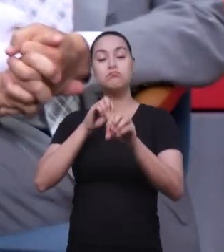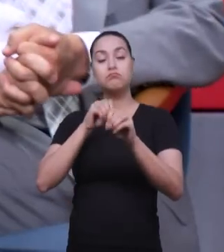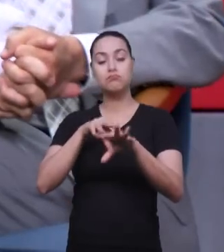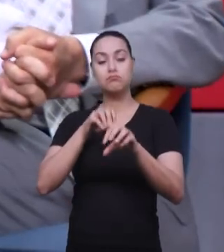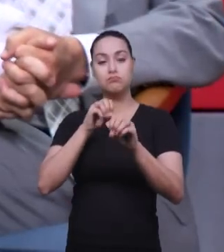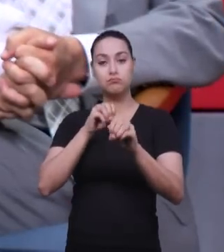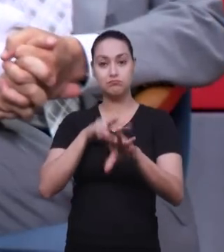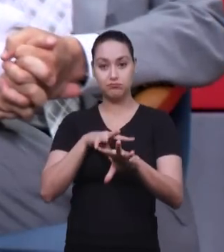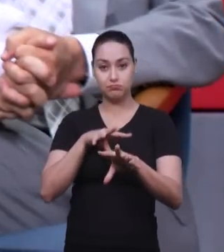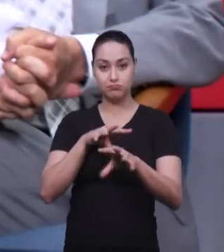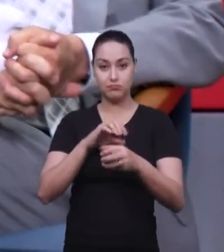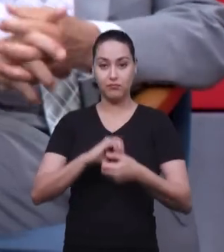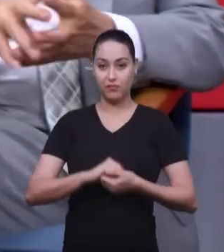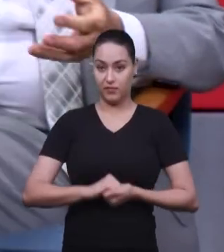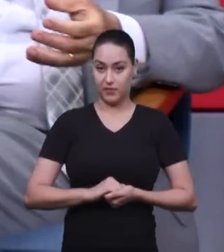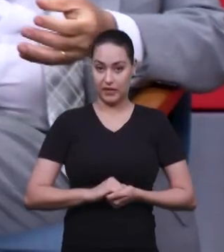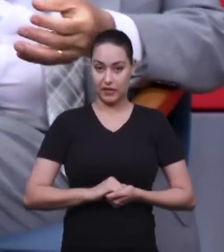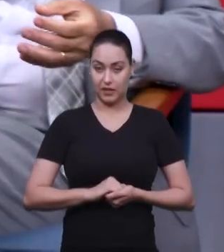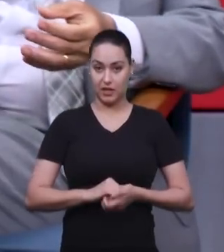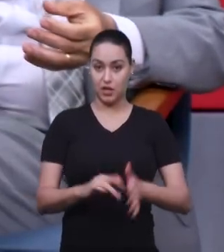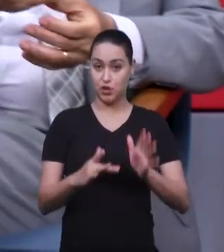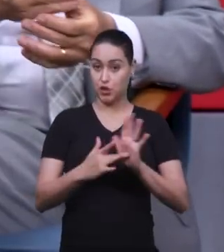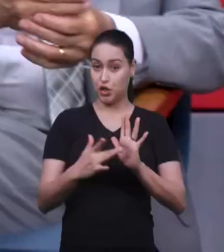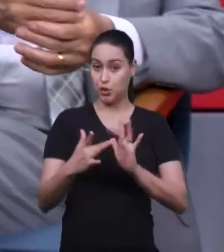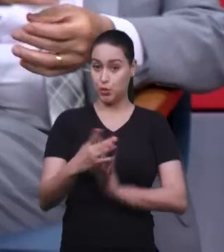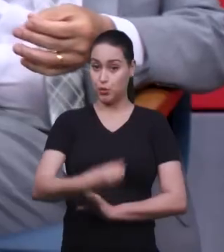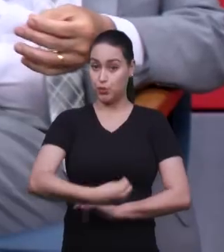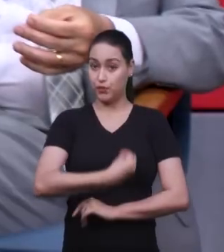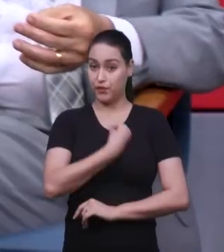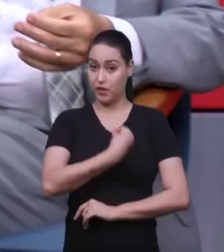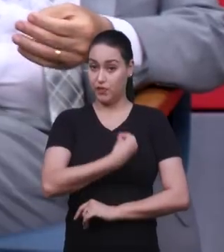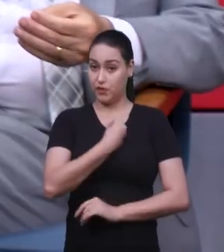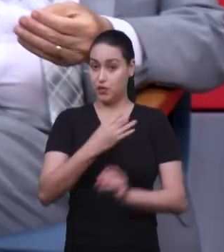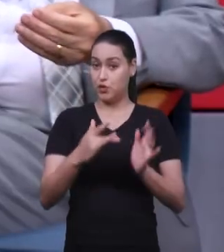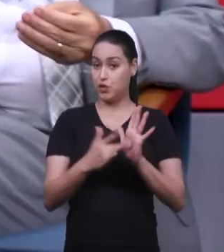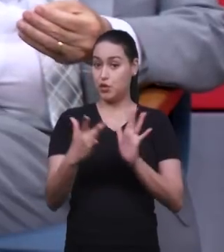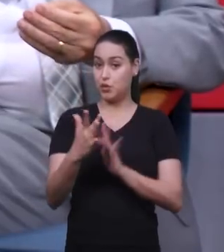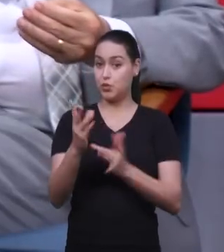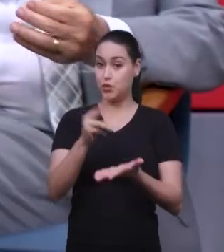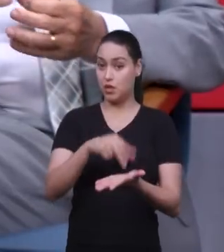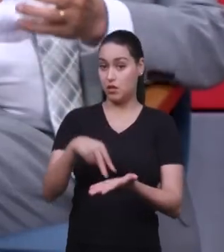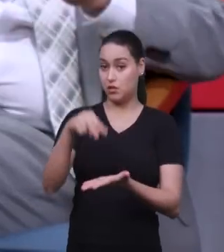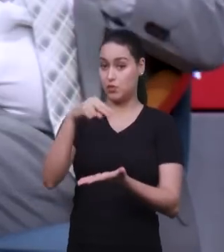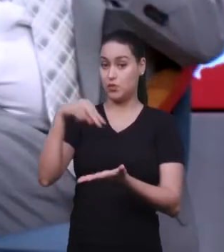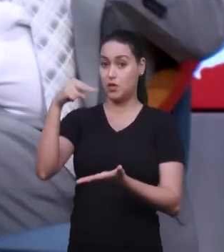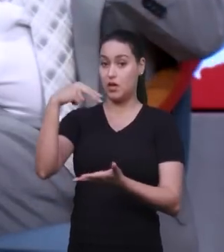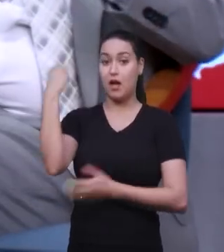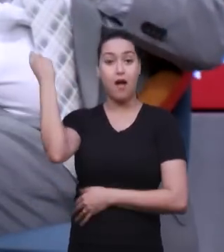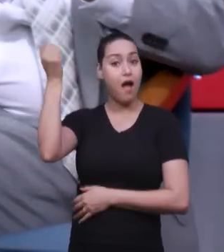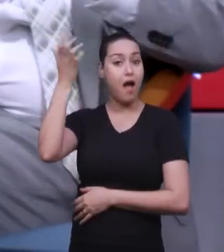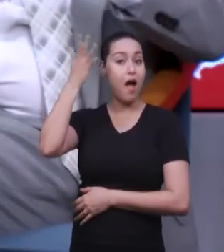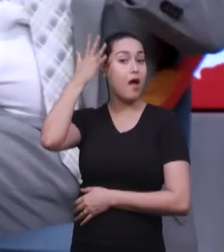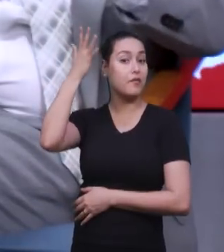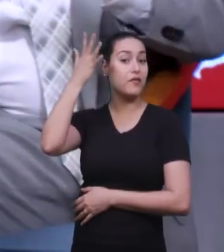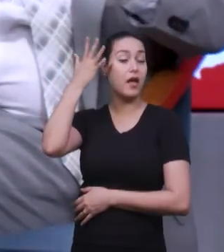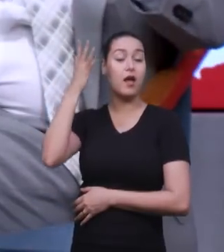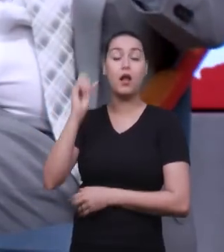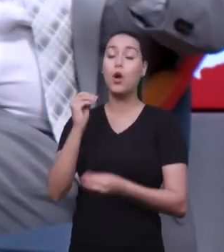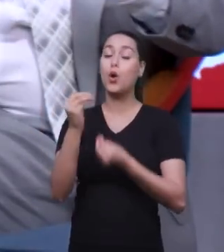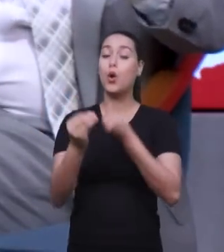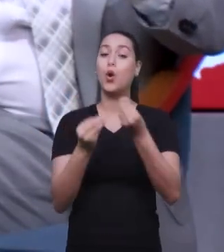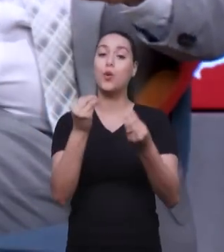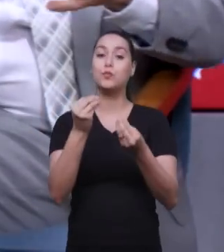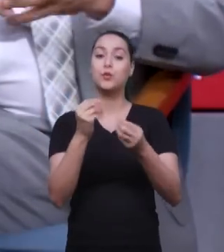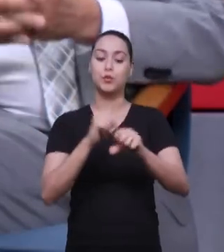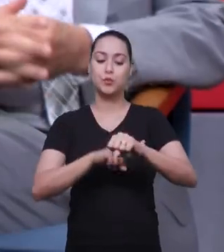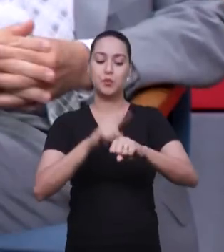como ensino? Jesus vivo, Jesus ressurreto, ele se revela no